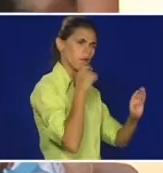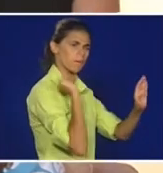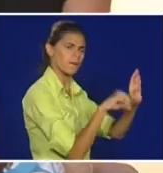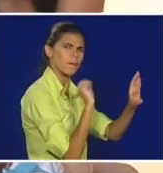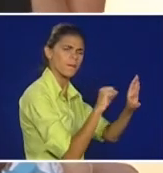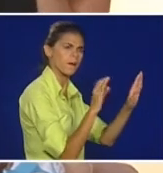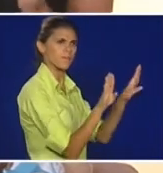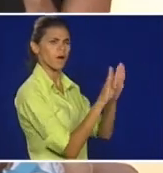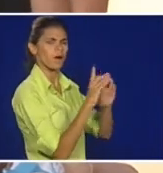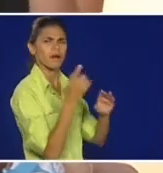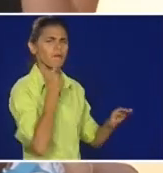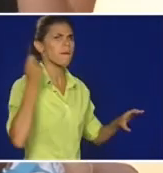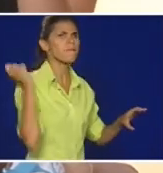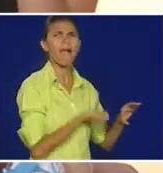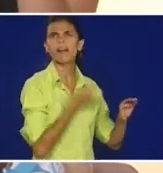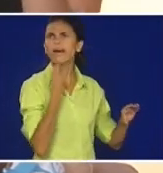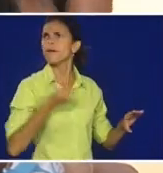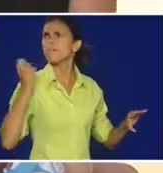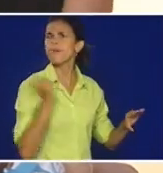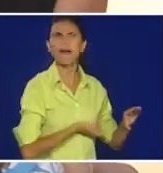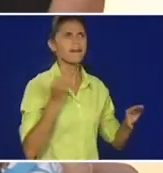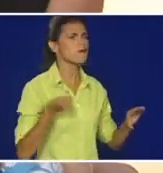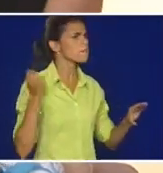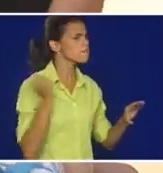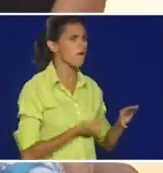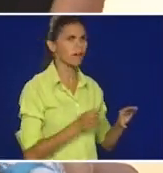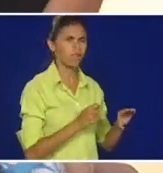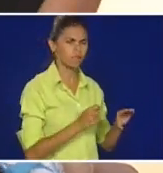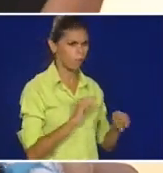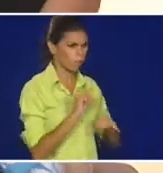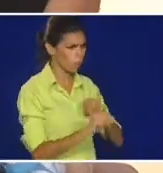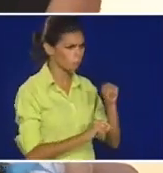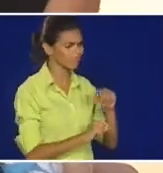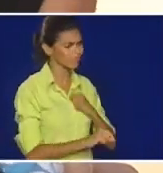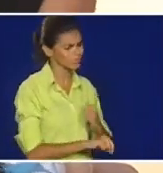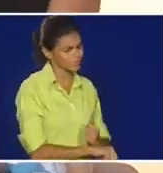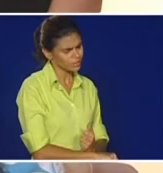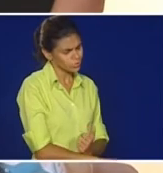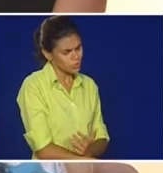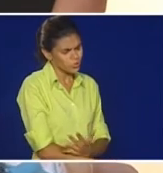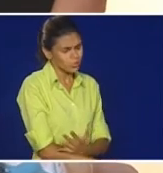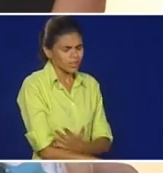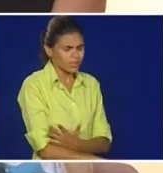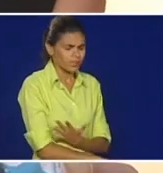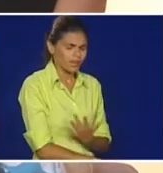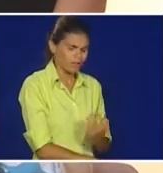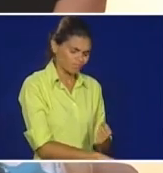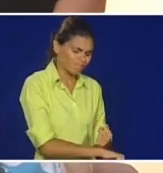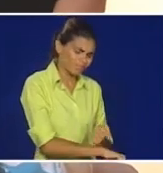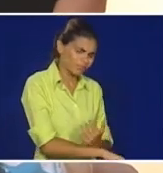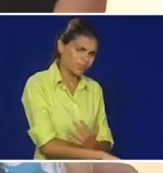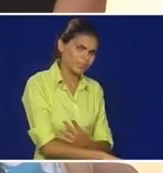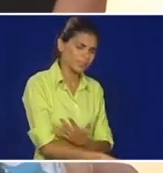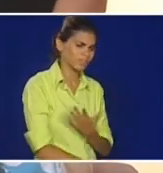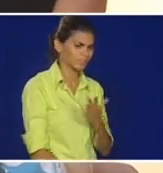porta, bati panela. Aí a gente começa a se emocionar um pouco, né?